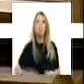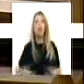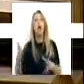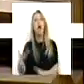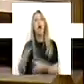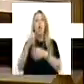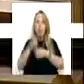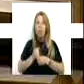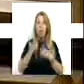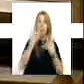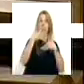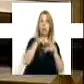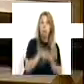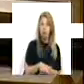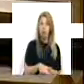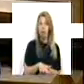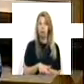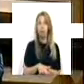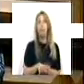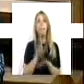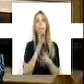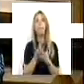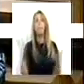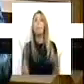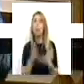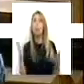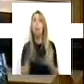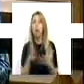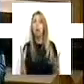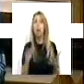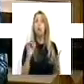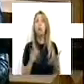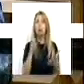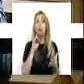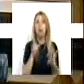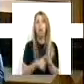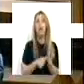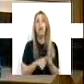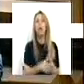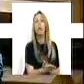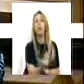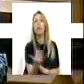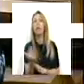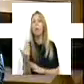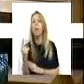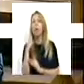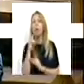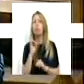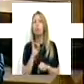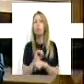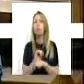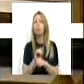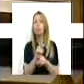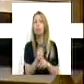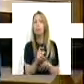acolher, integrar, é maioritariamente identificar, conter e